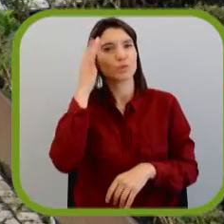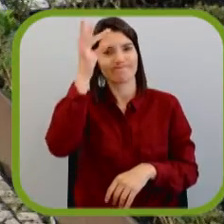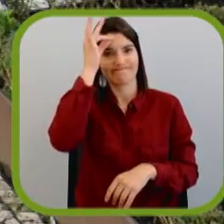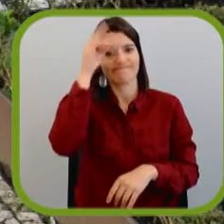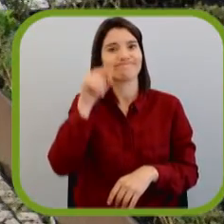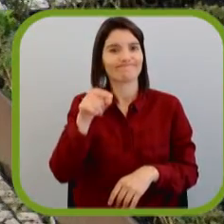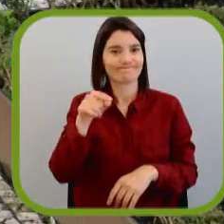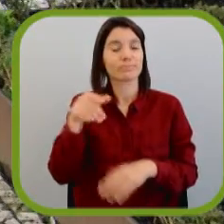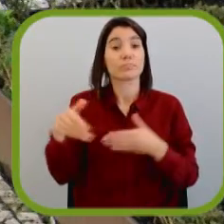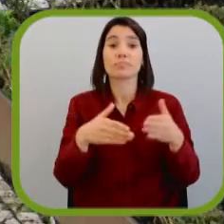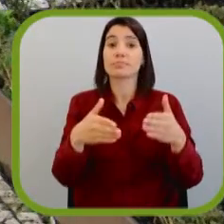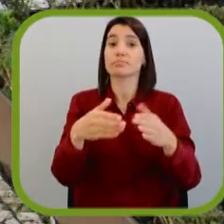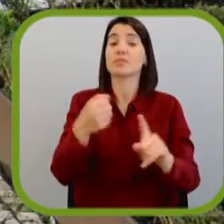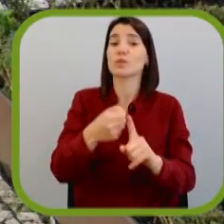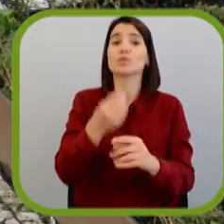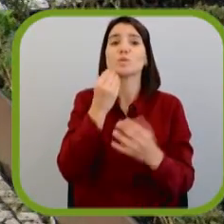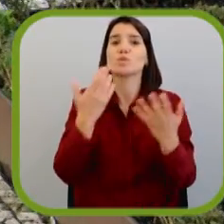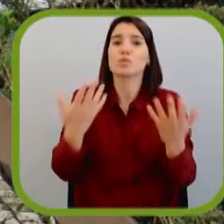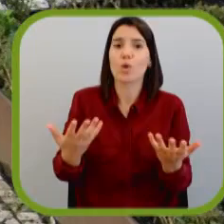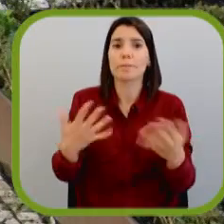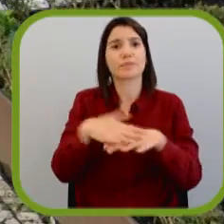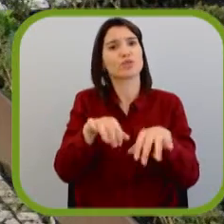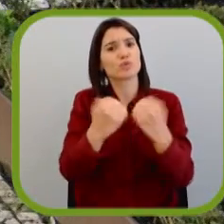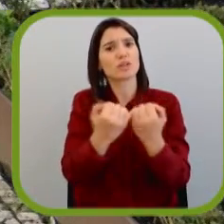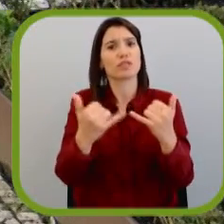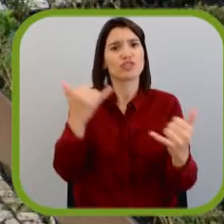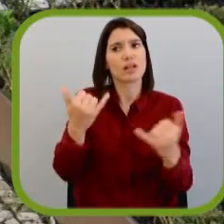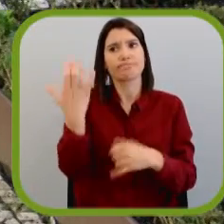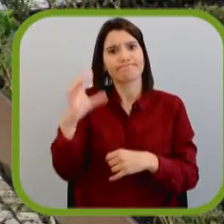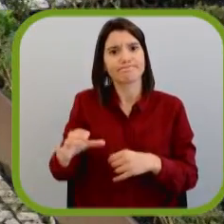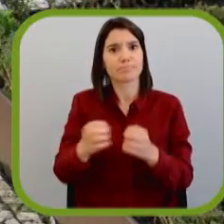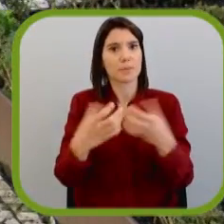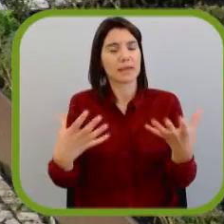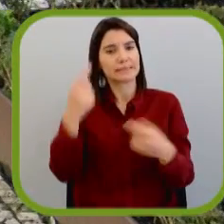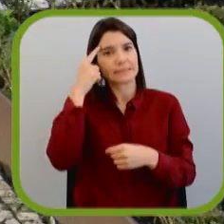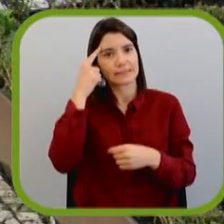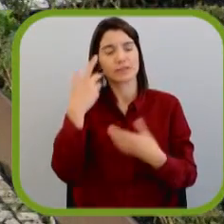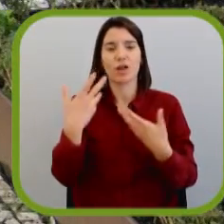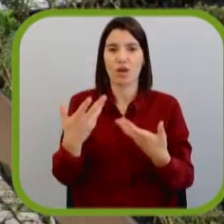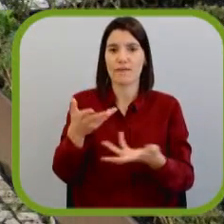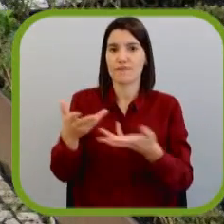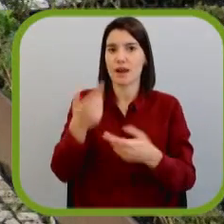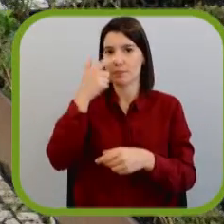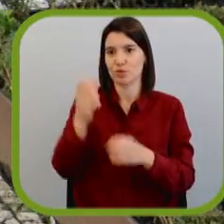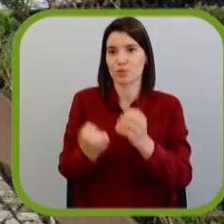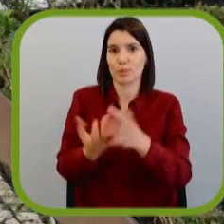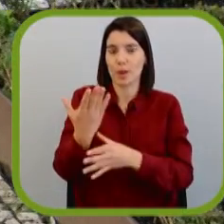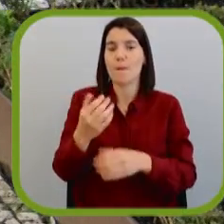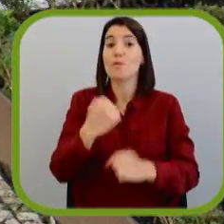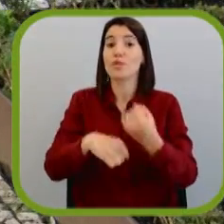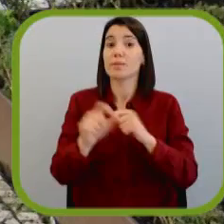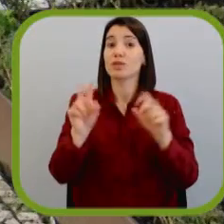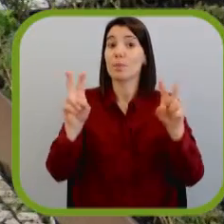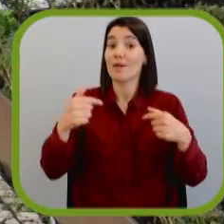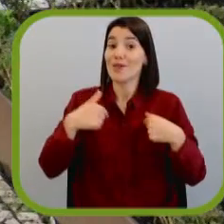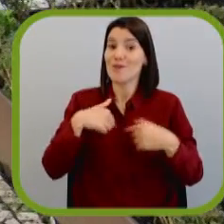60,8%. Este é o número a reter. E uma das estratégias de combate tem sido a aposta nas redes sociais digitais. Neste Panorâmica, conversamos com um dos fundadores